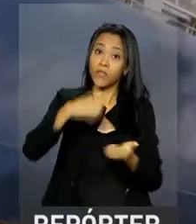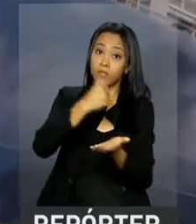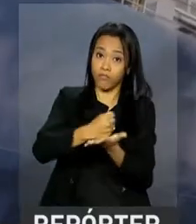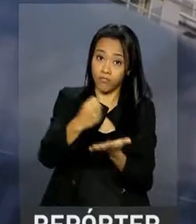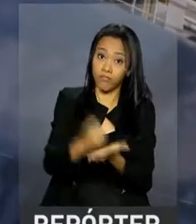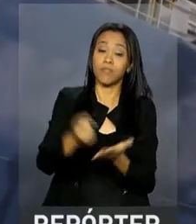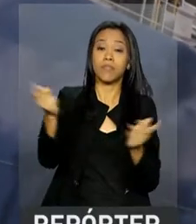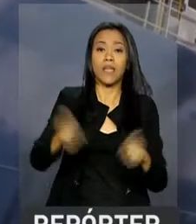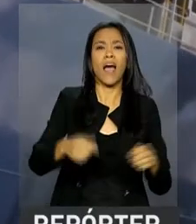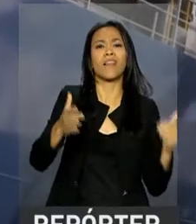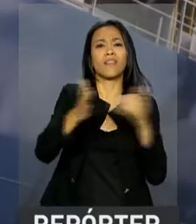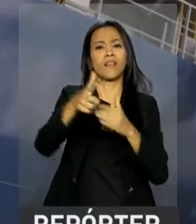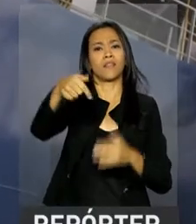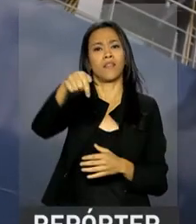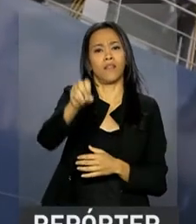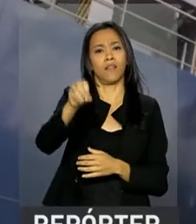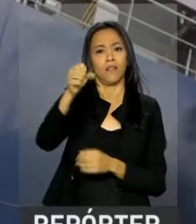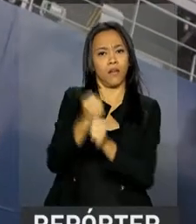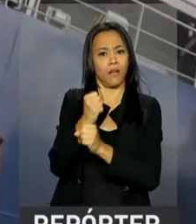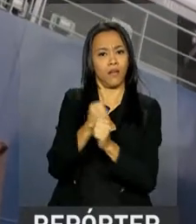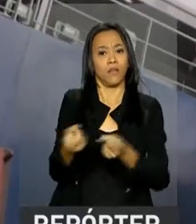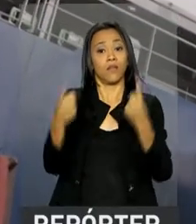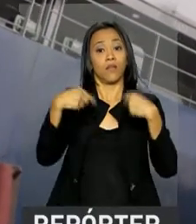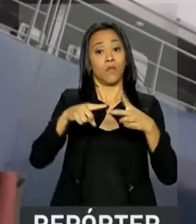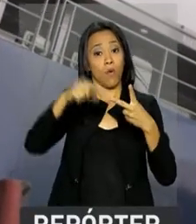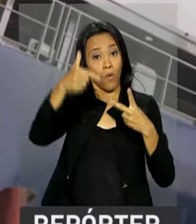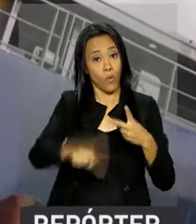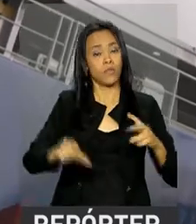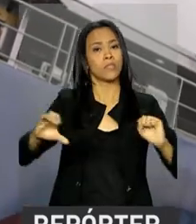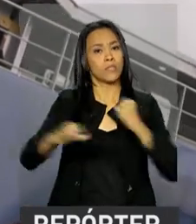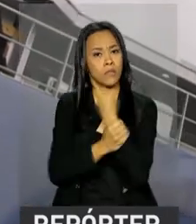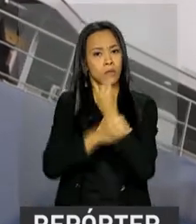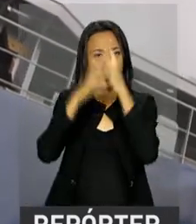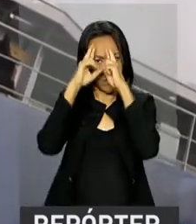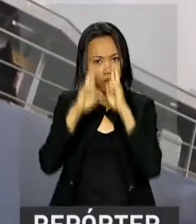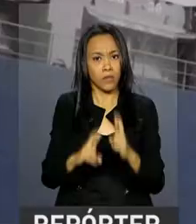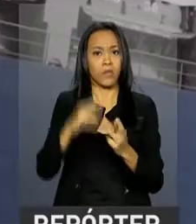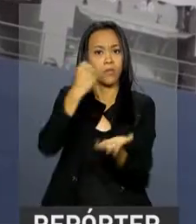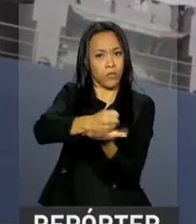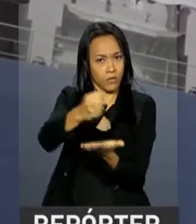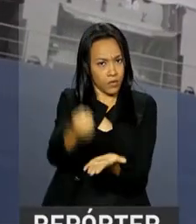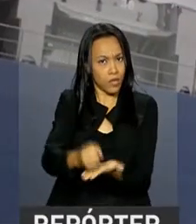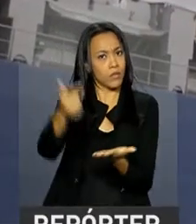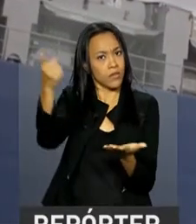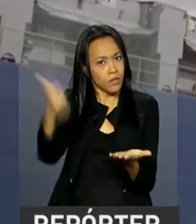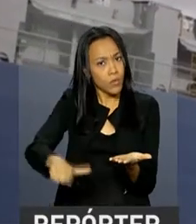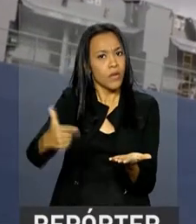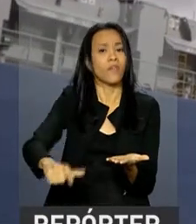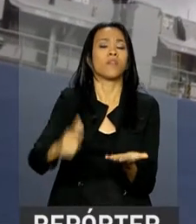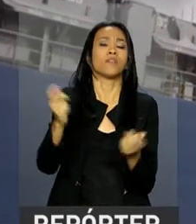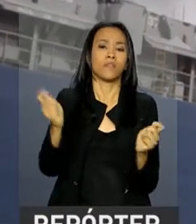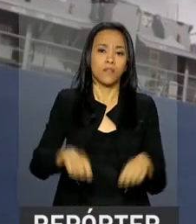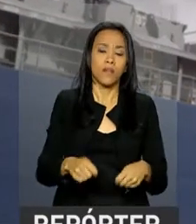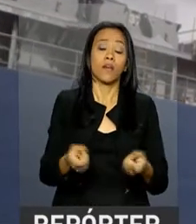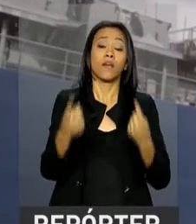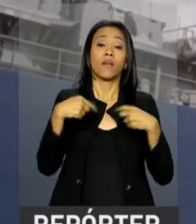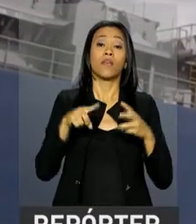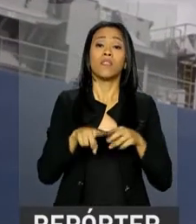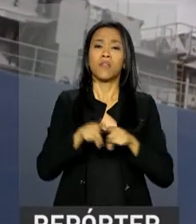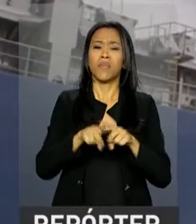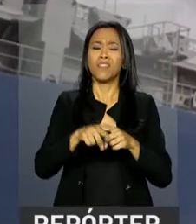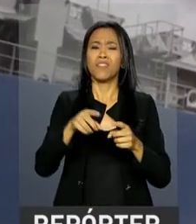anos. Também dão mais segurança jurídica para que esses contratos sejam renovados e desburocratizam procedimentos